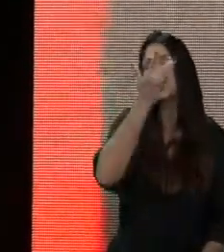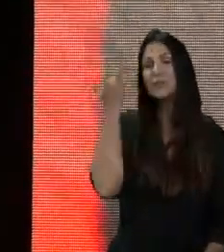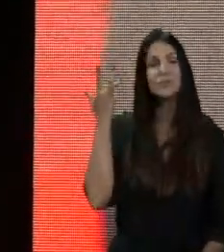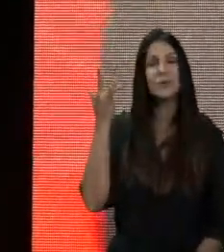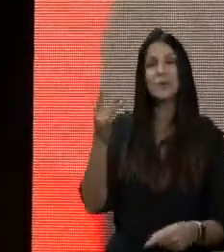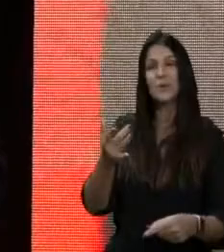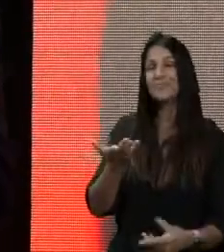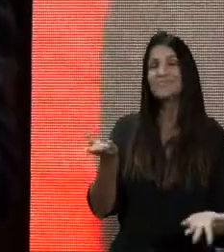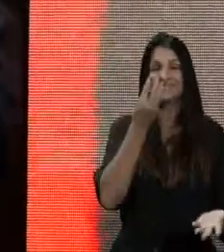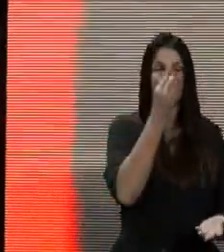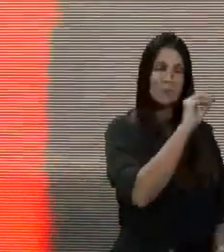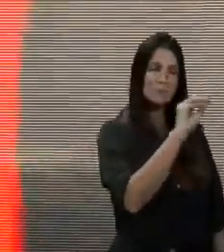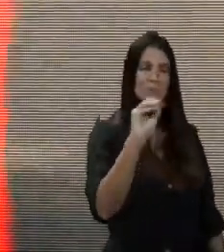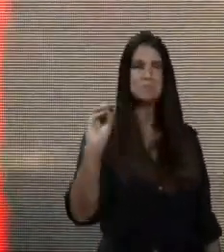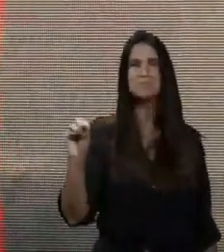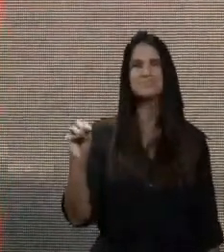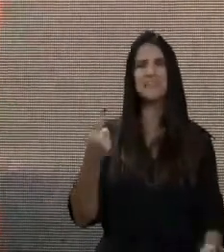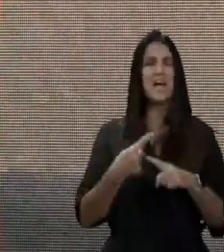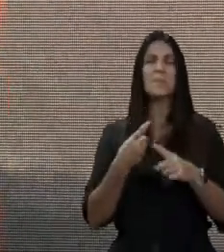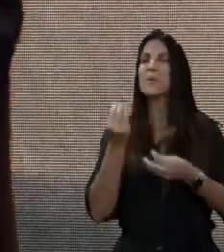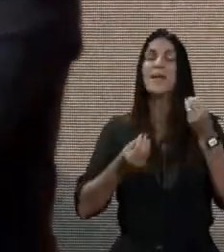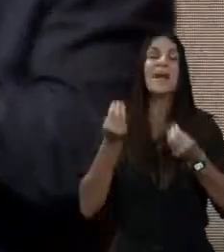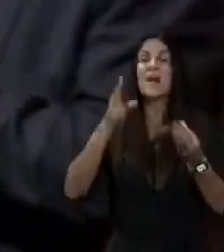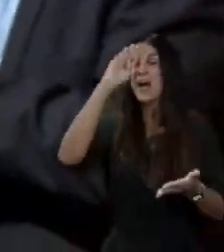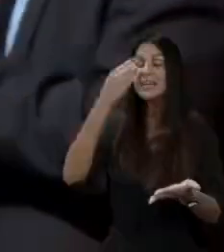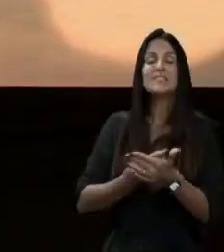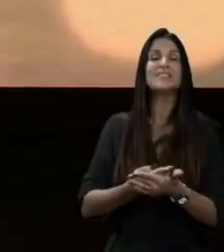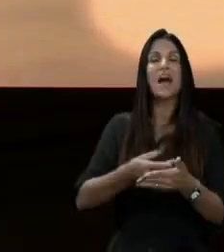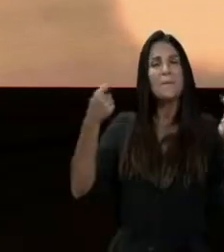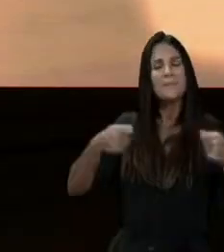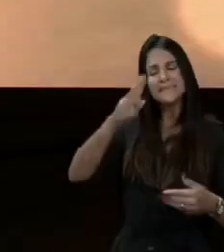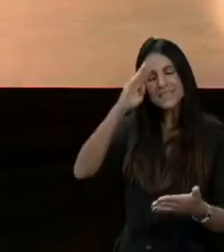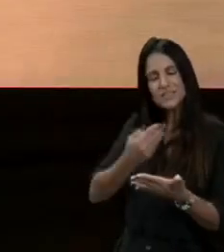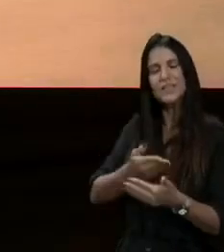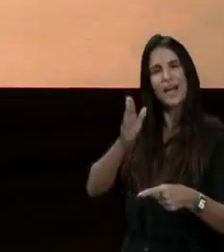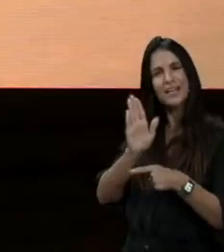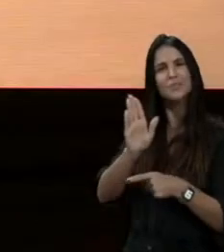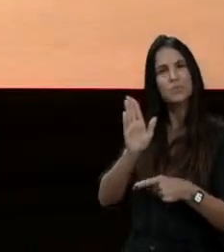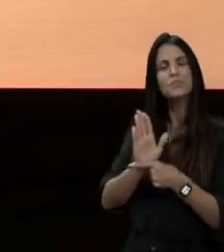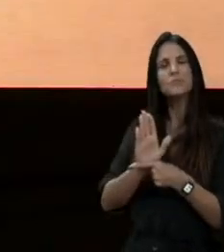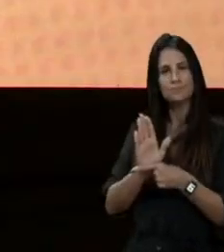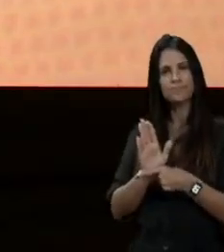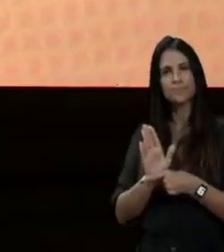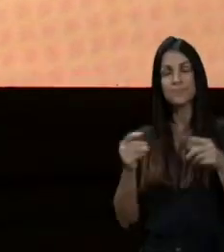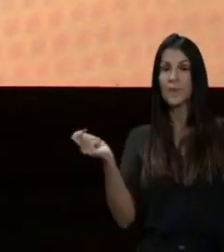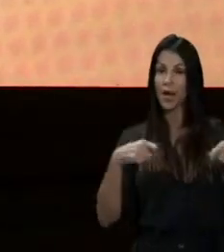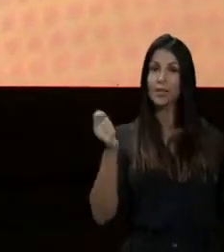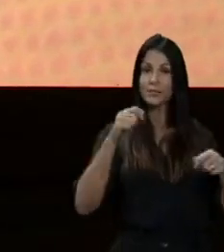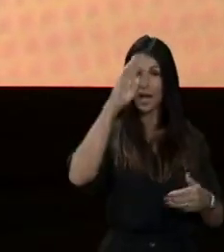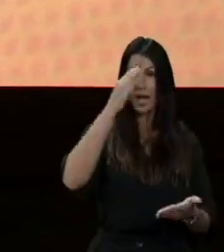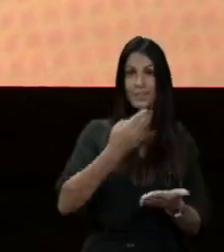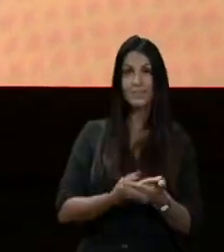coisa aqui ajuda que é melhorar porque que hoje que não pode acreditar e ajudar E é dá para eu acreditar